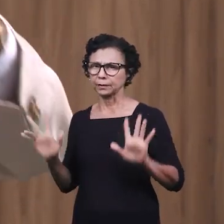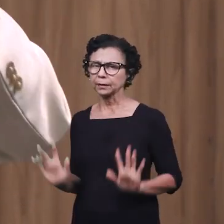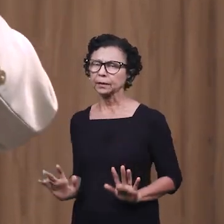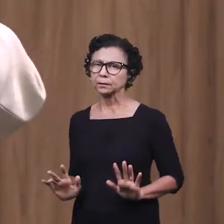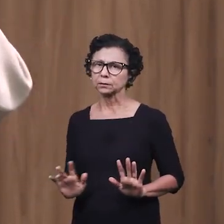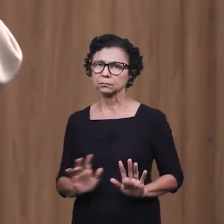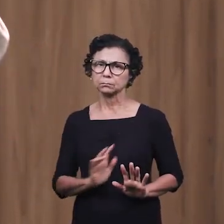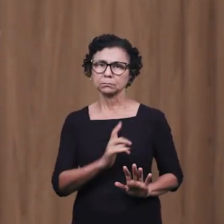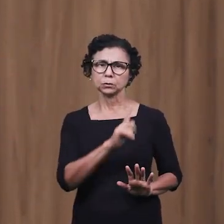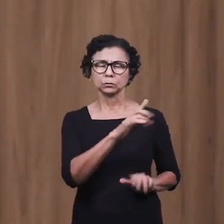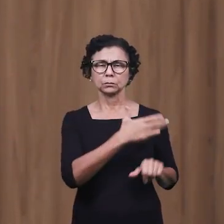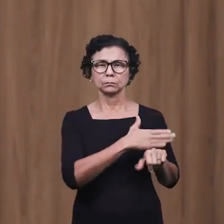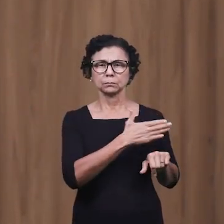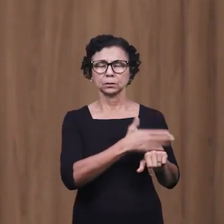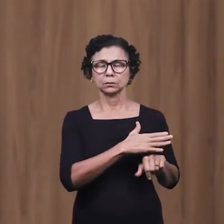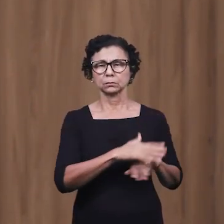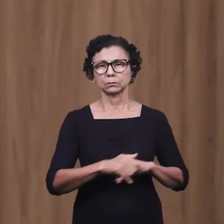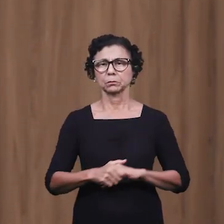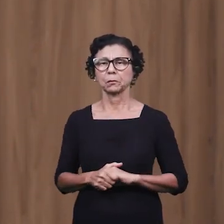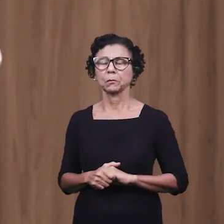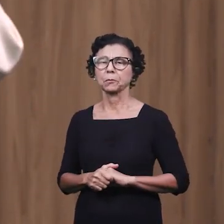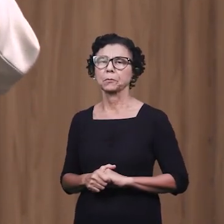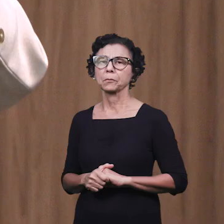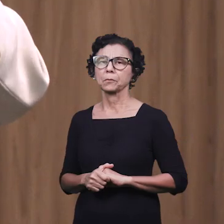entendem. Então, há um cristianismo